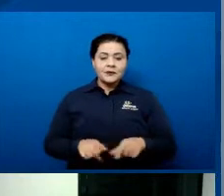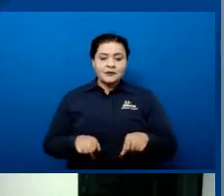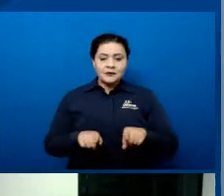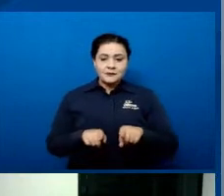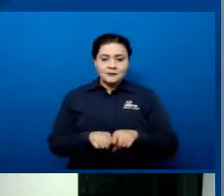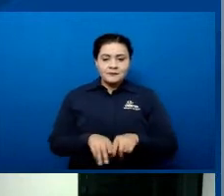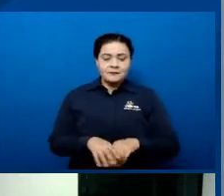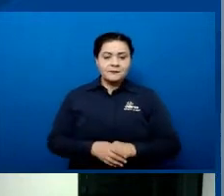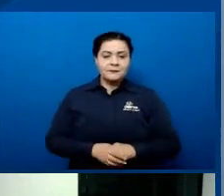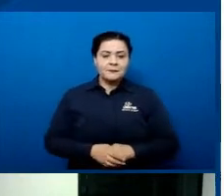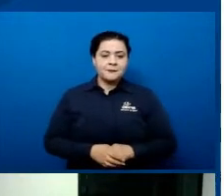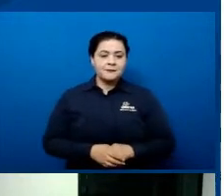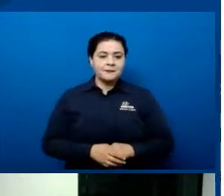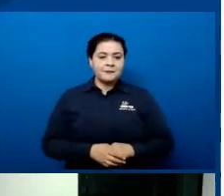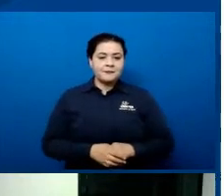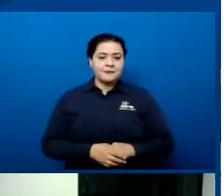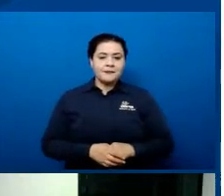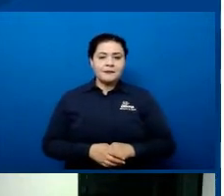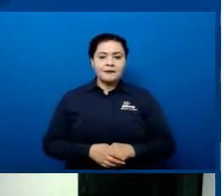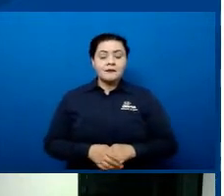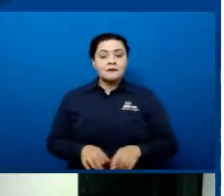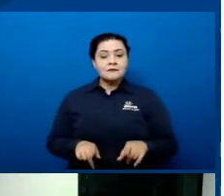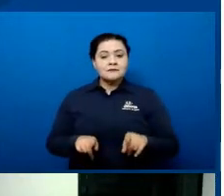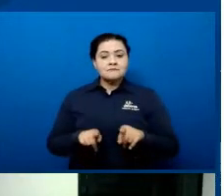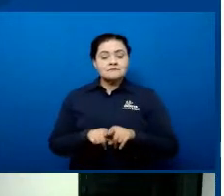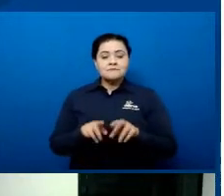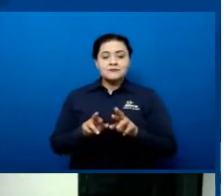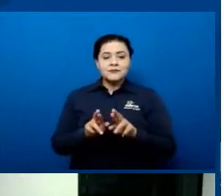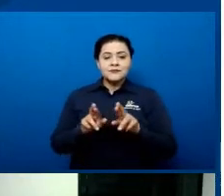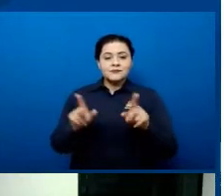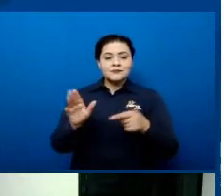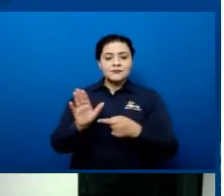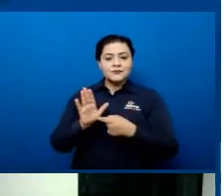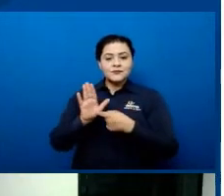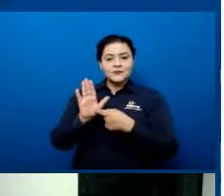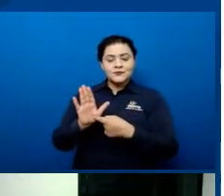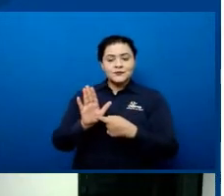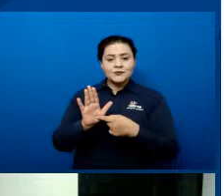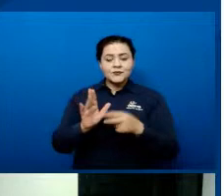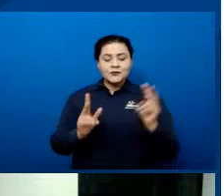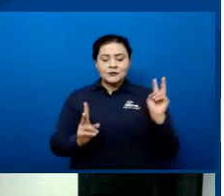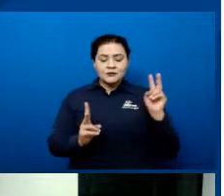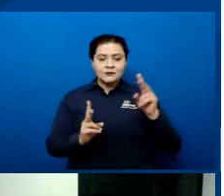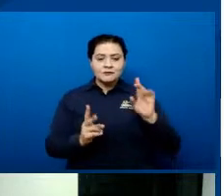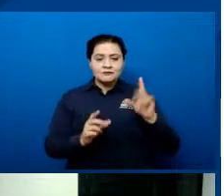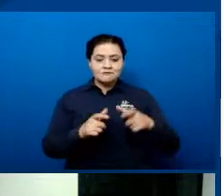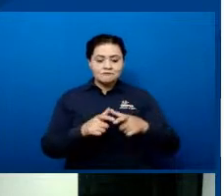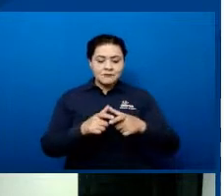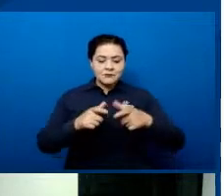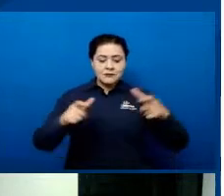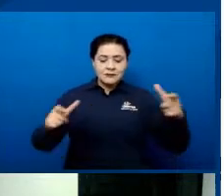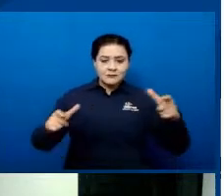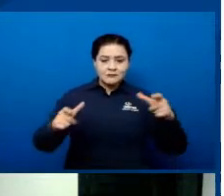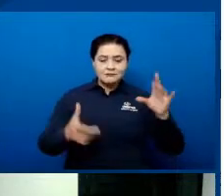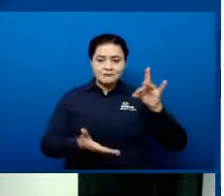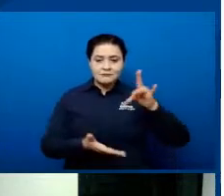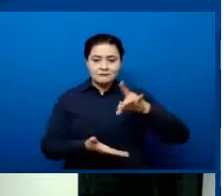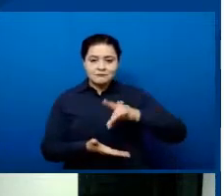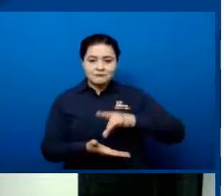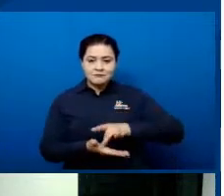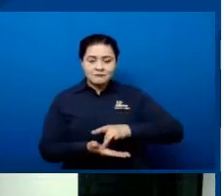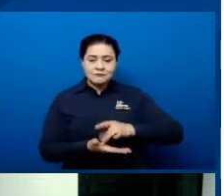assim. Diferente disso, a realidade aumentada precisa de apenas um